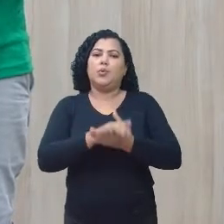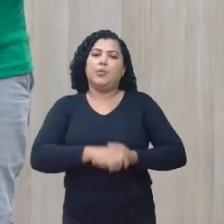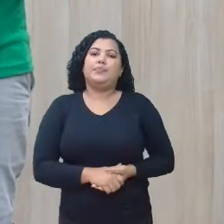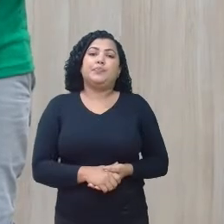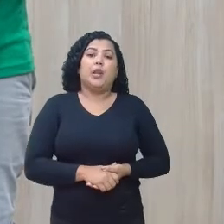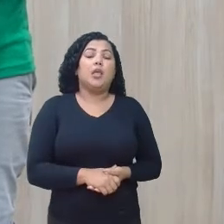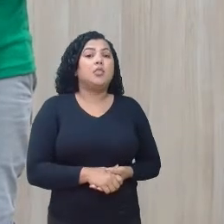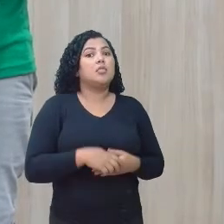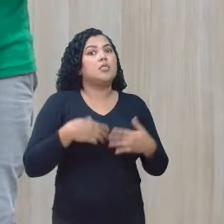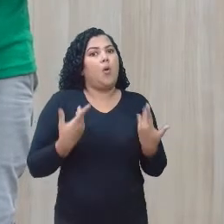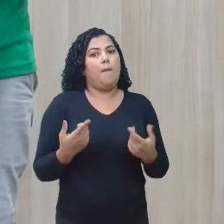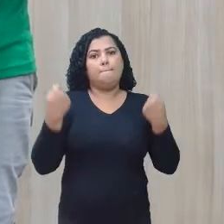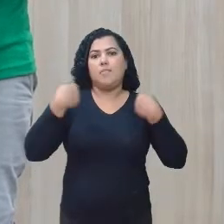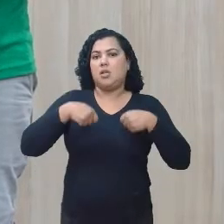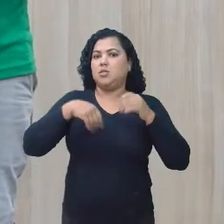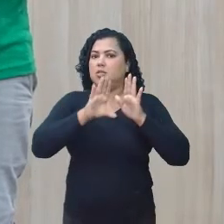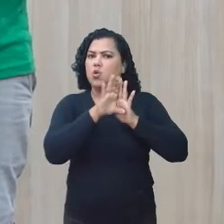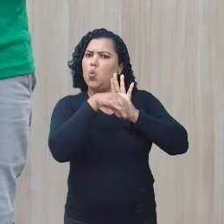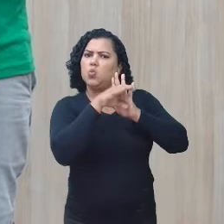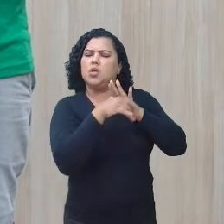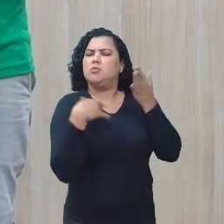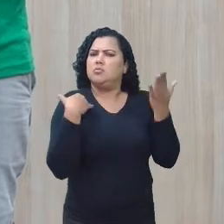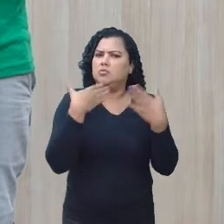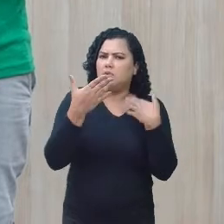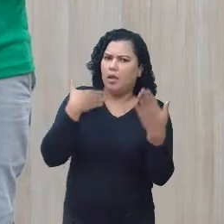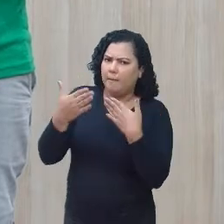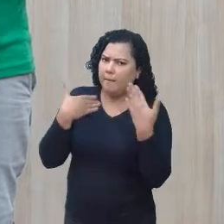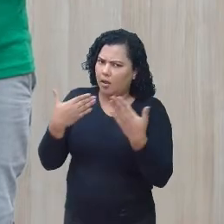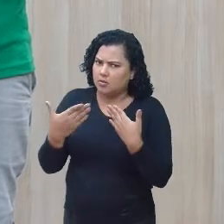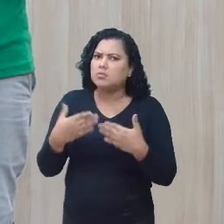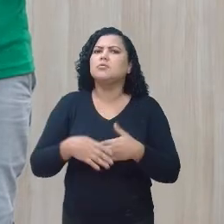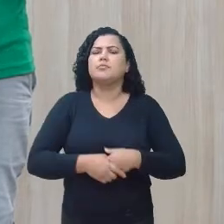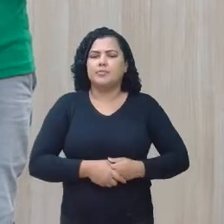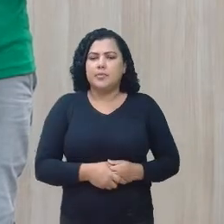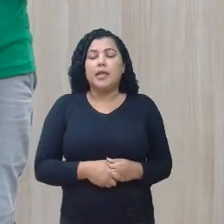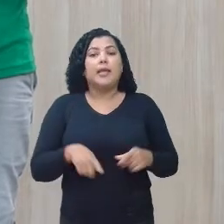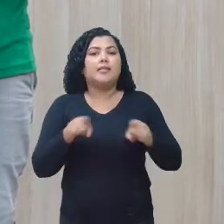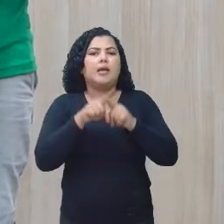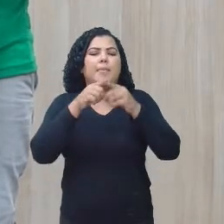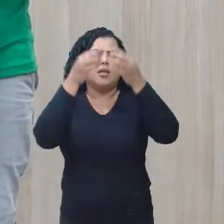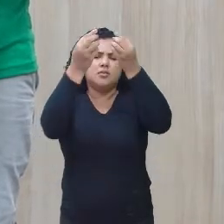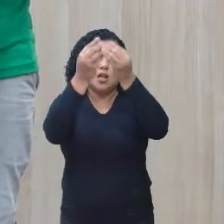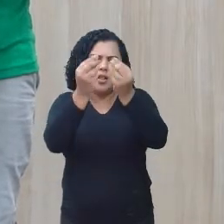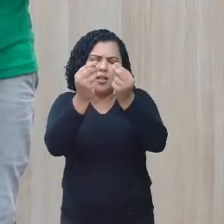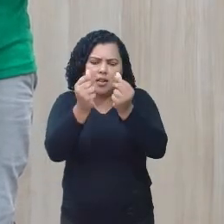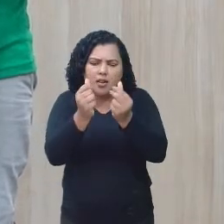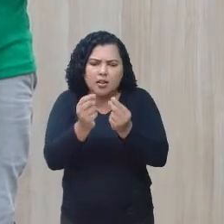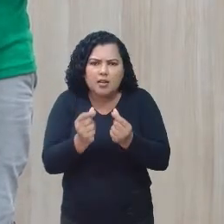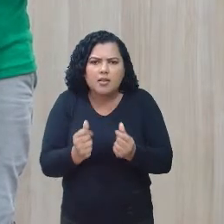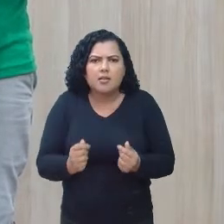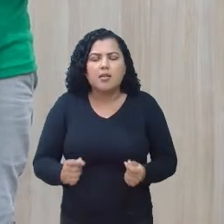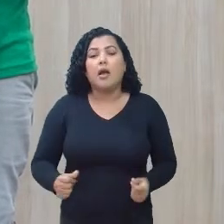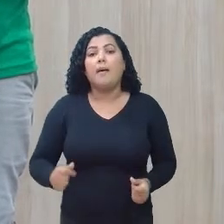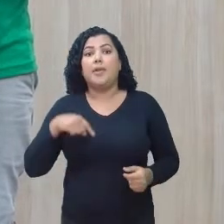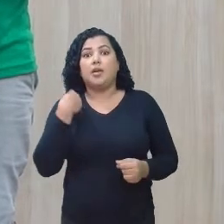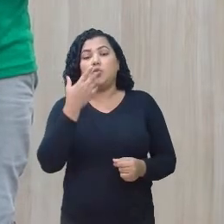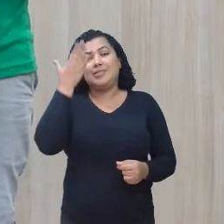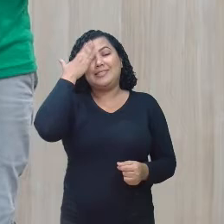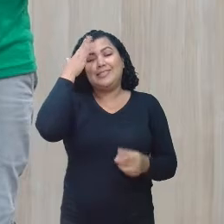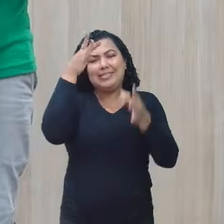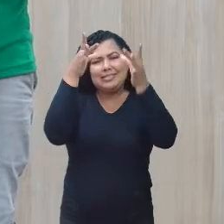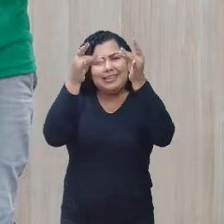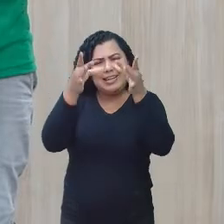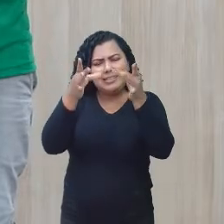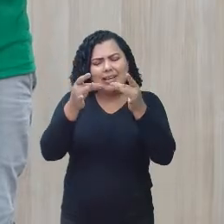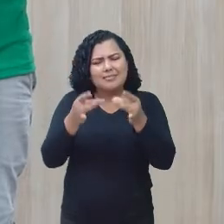conceito ele precisa ser debatido, precisa ser totalmente destrinchado para a gente compreender todos os detalhes dele,